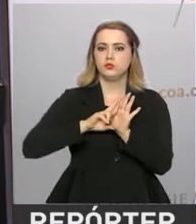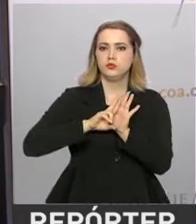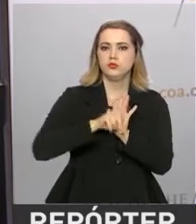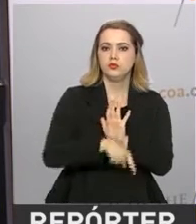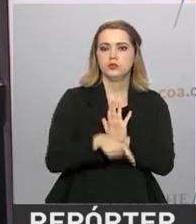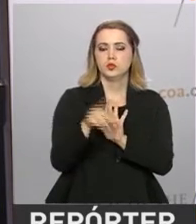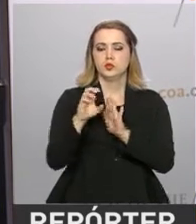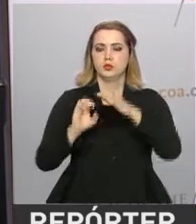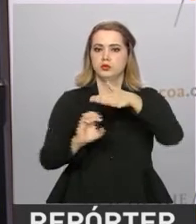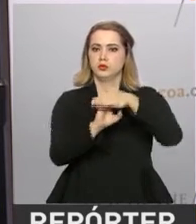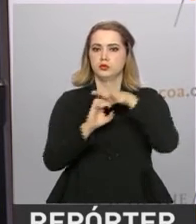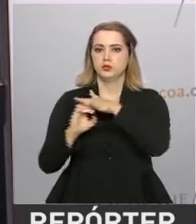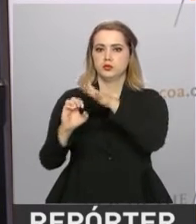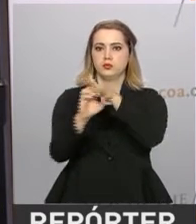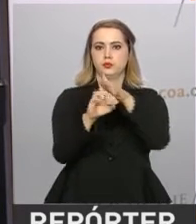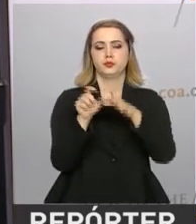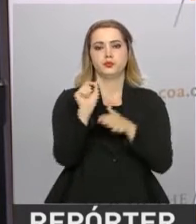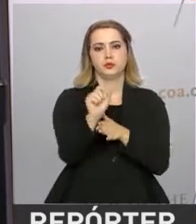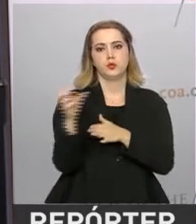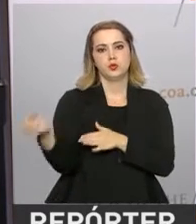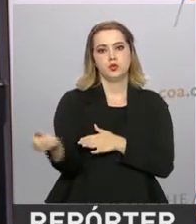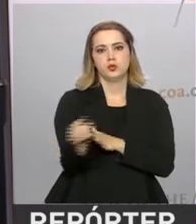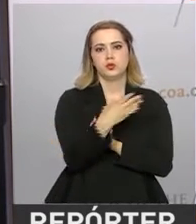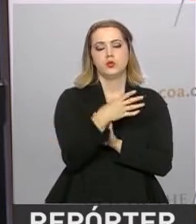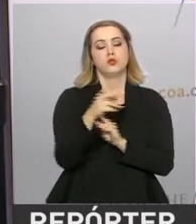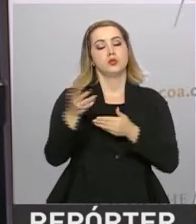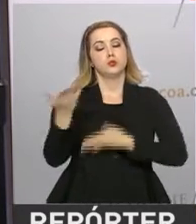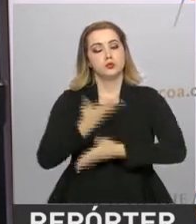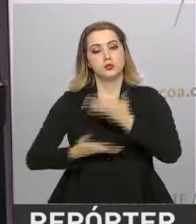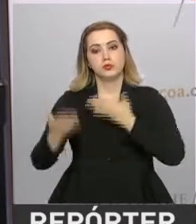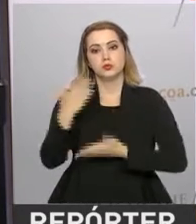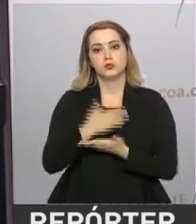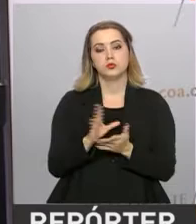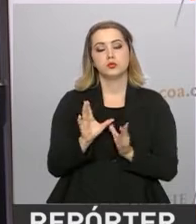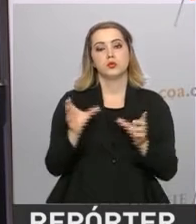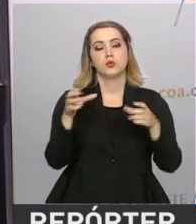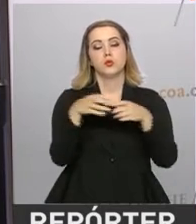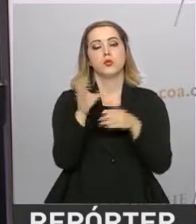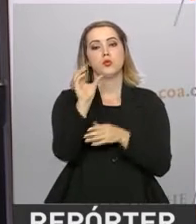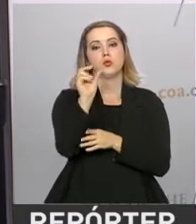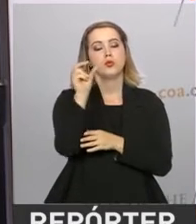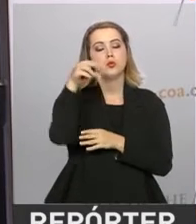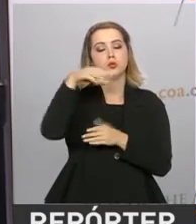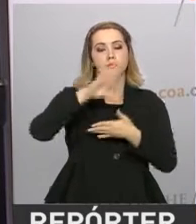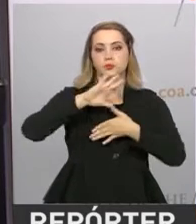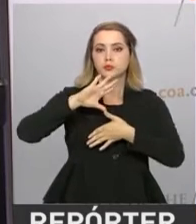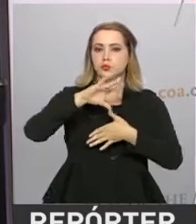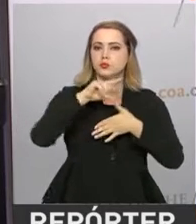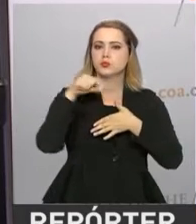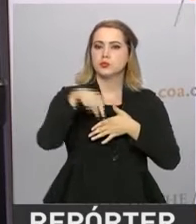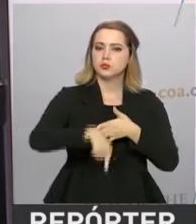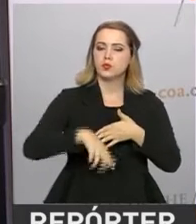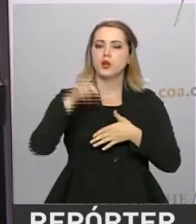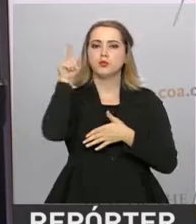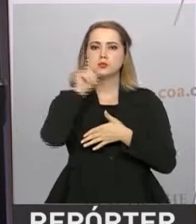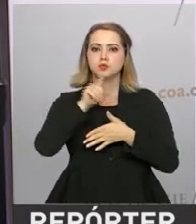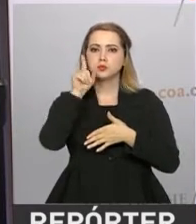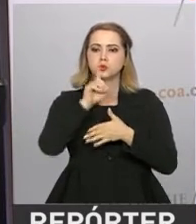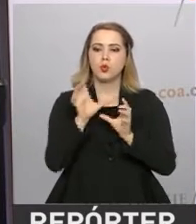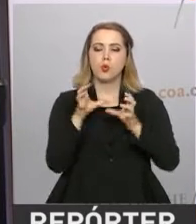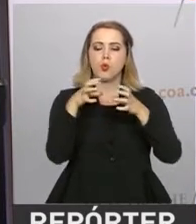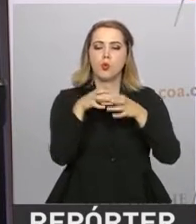novas oportunidades de negócios no brasil o conselho das américas que reúne empresários aqui nos estados unidos